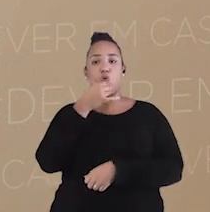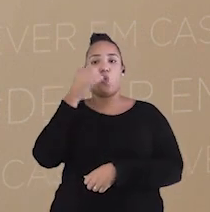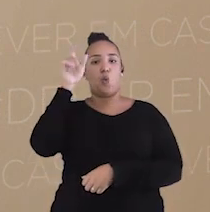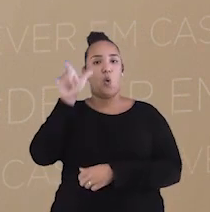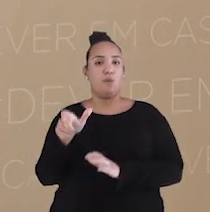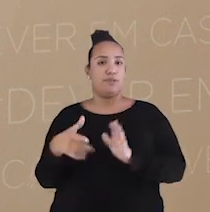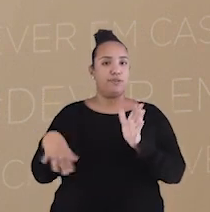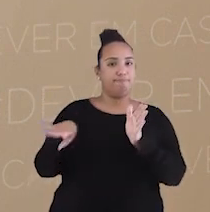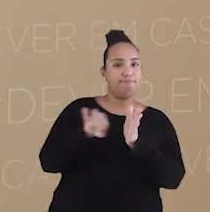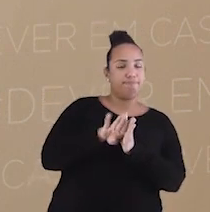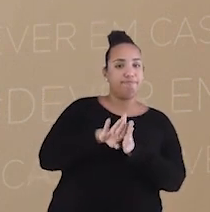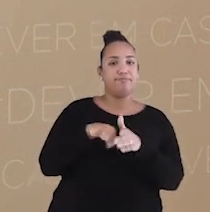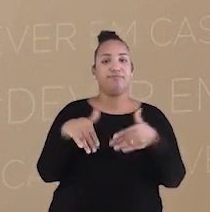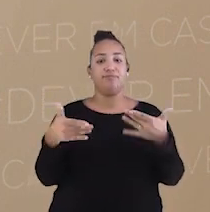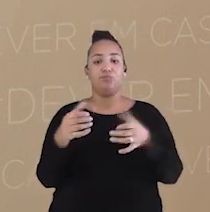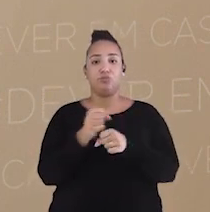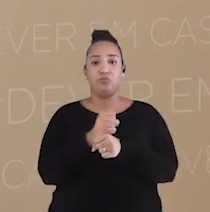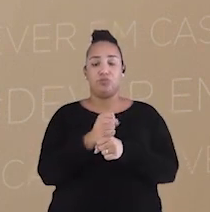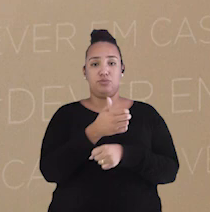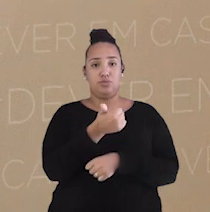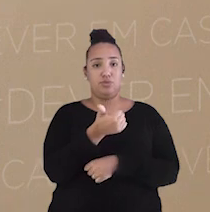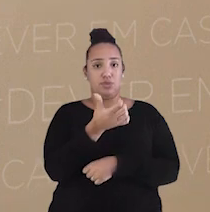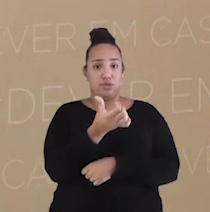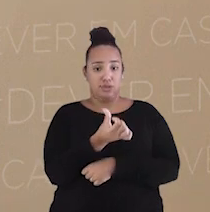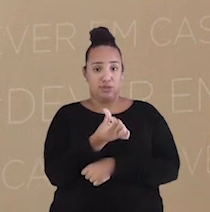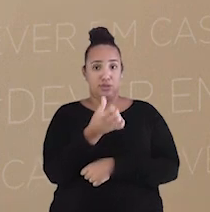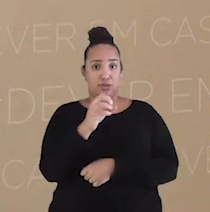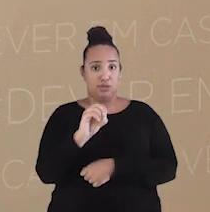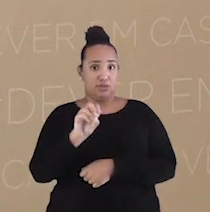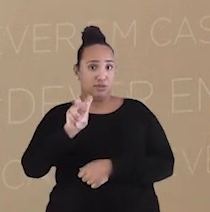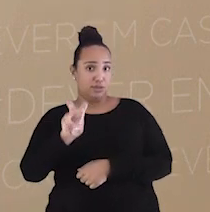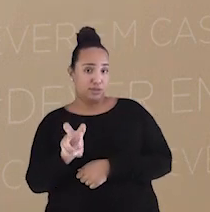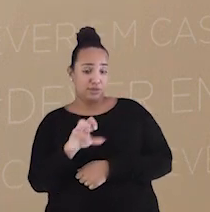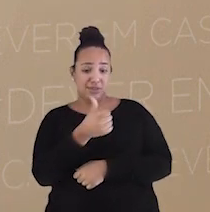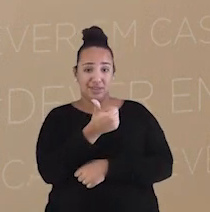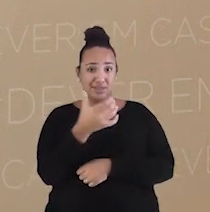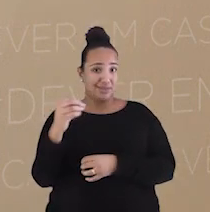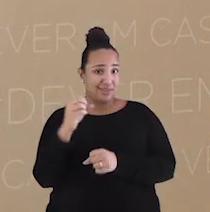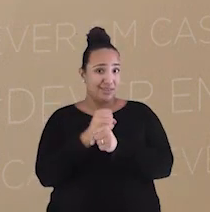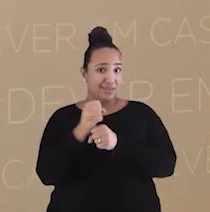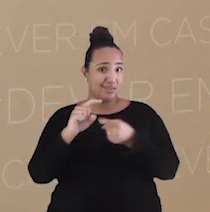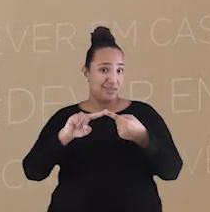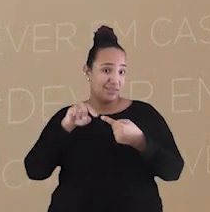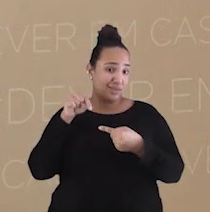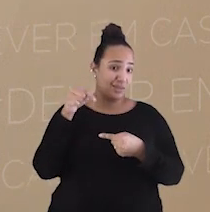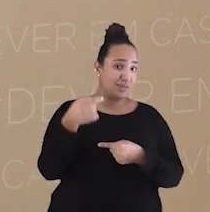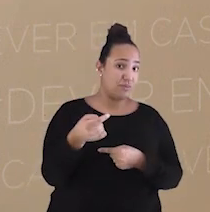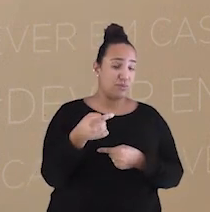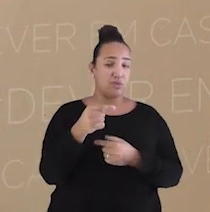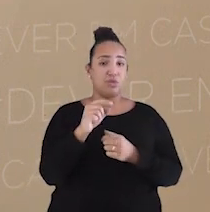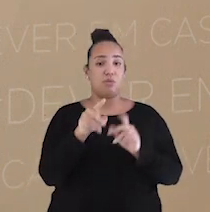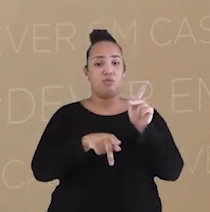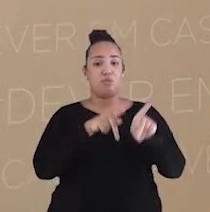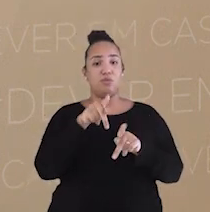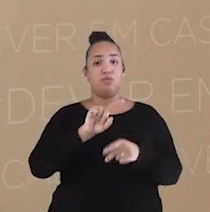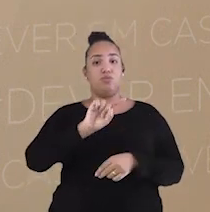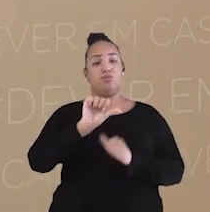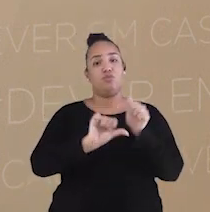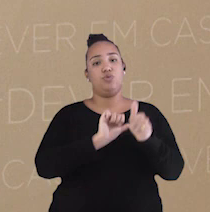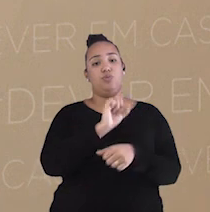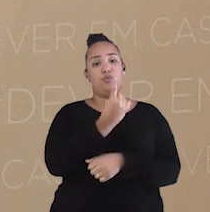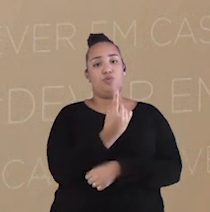de Cortés, em 1605, menos de 100 anos depois, passasse para 1,7